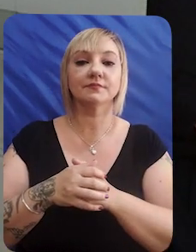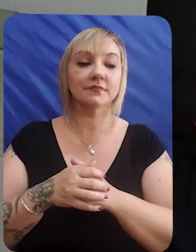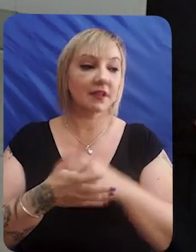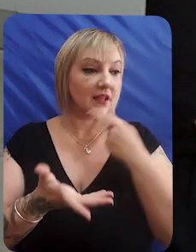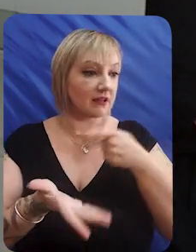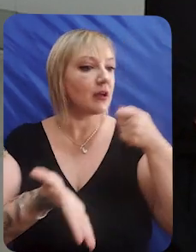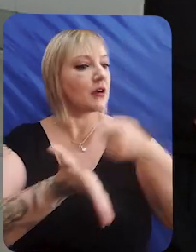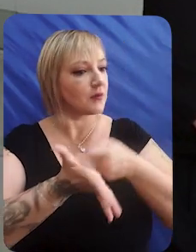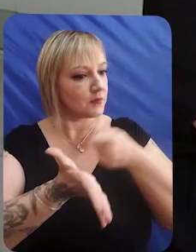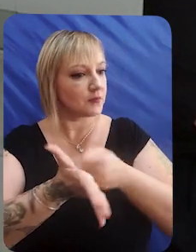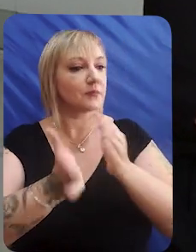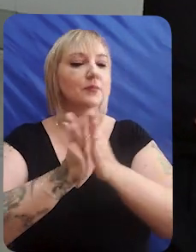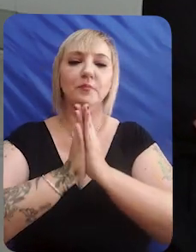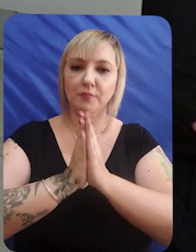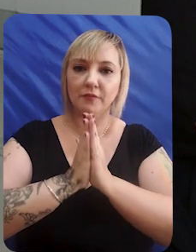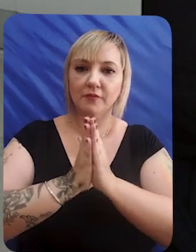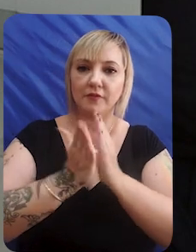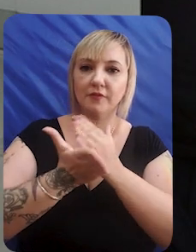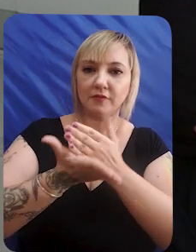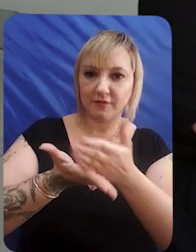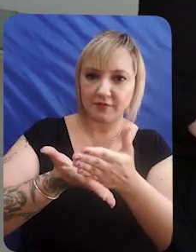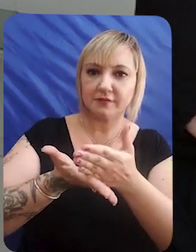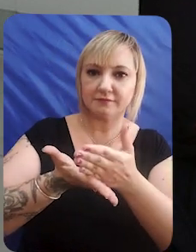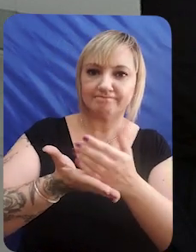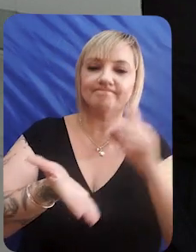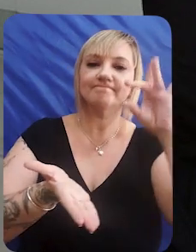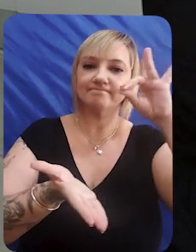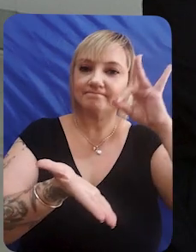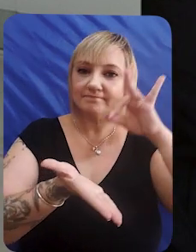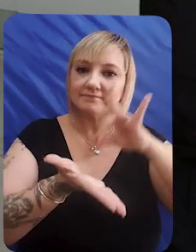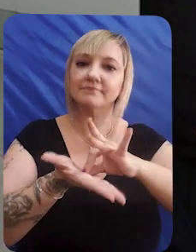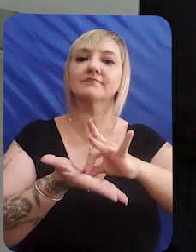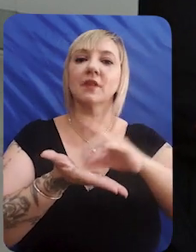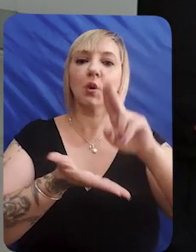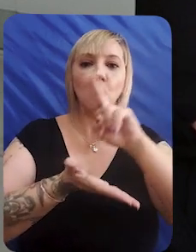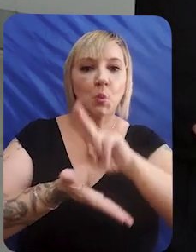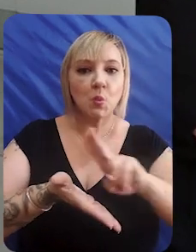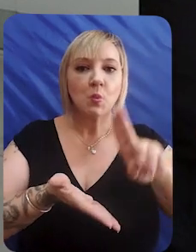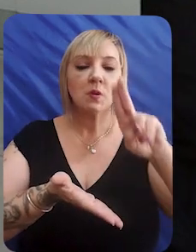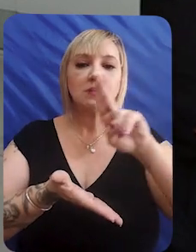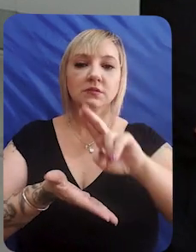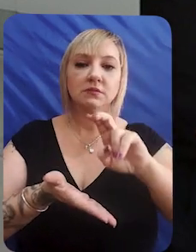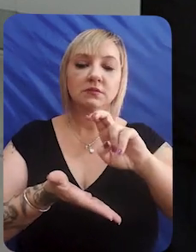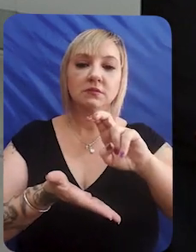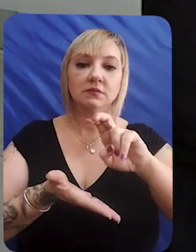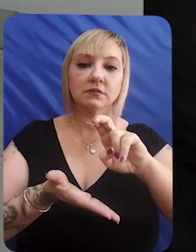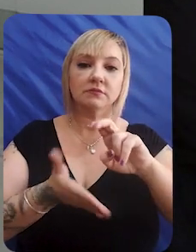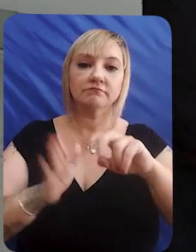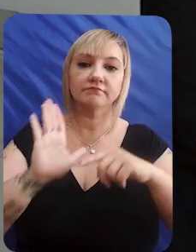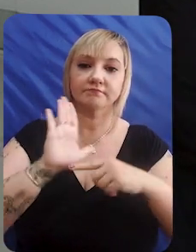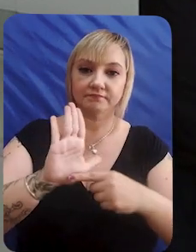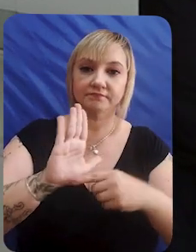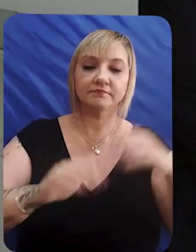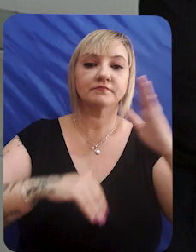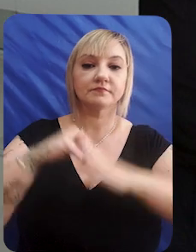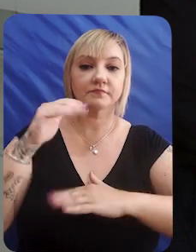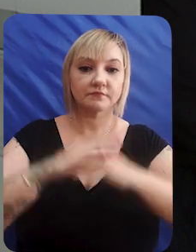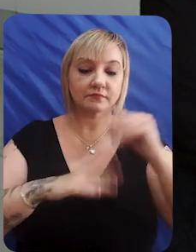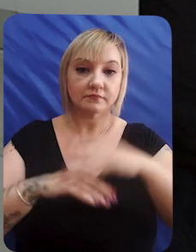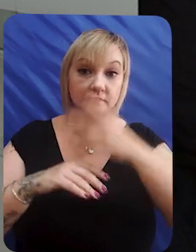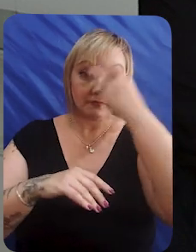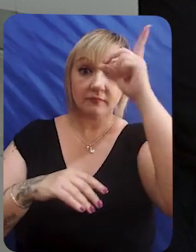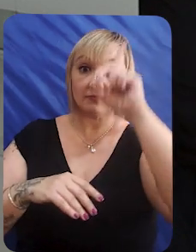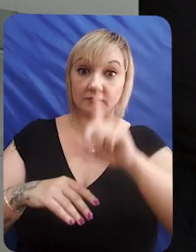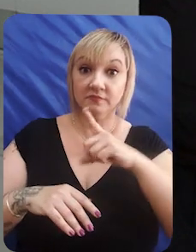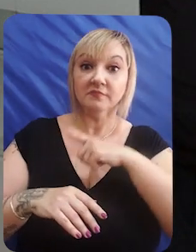gente cobrar isso, vamos cobrar para que essa lei seja verdadeiramente usada, vamos colocar para colocar em prática, as pessoas têm